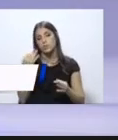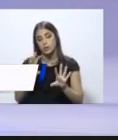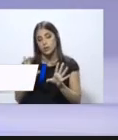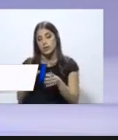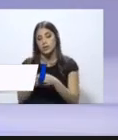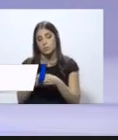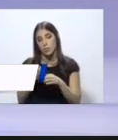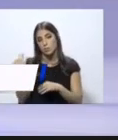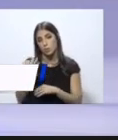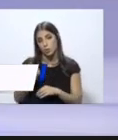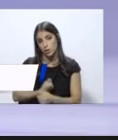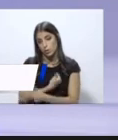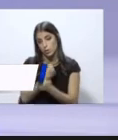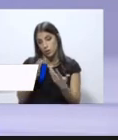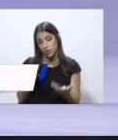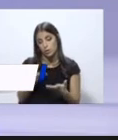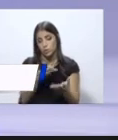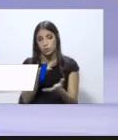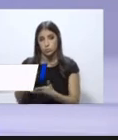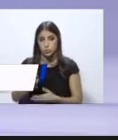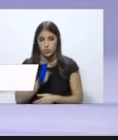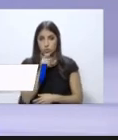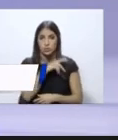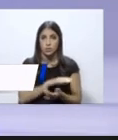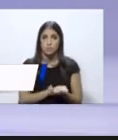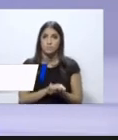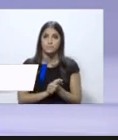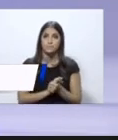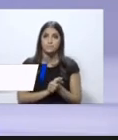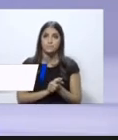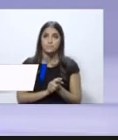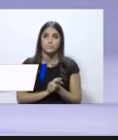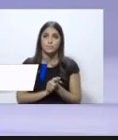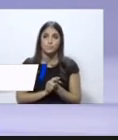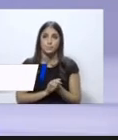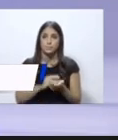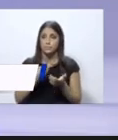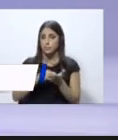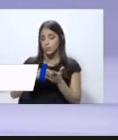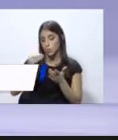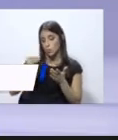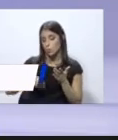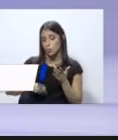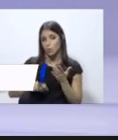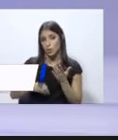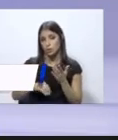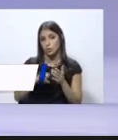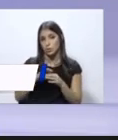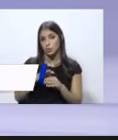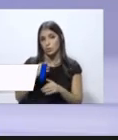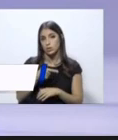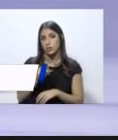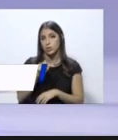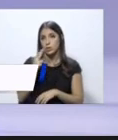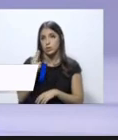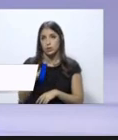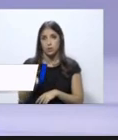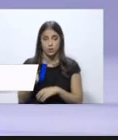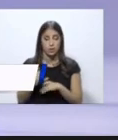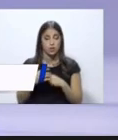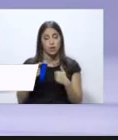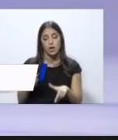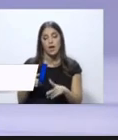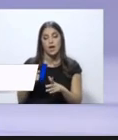como um belo treinador. E a cláusula de rescisão que foi encostada a Tony Martínez é uma prova de